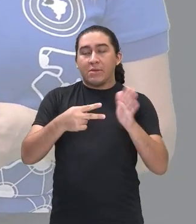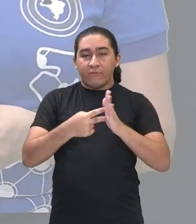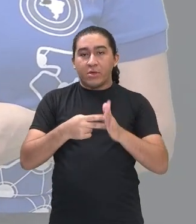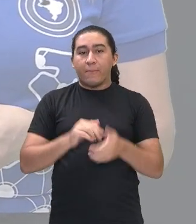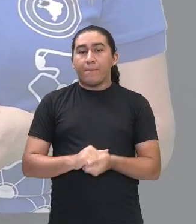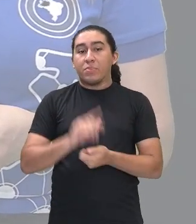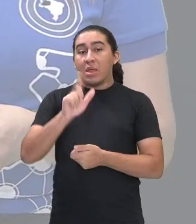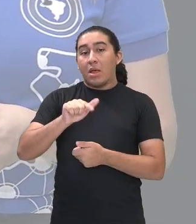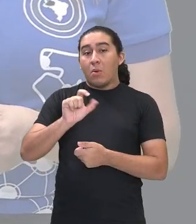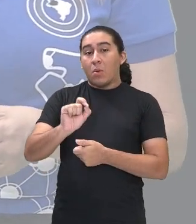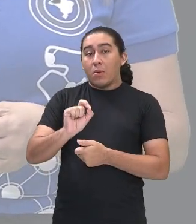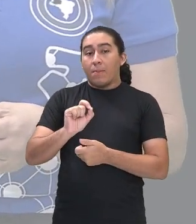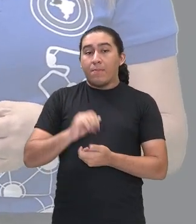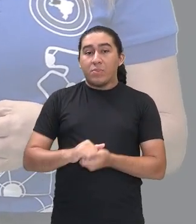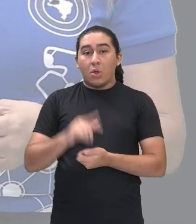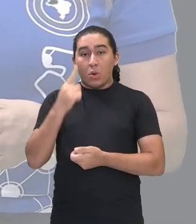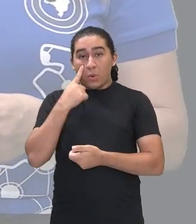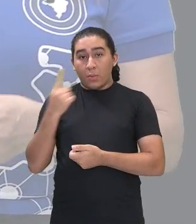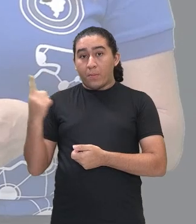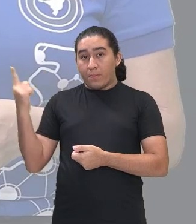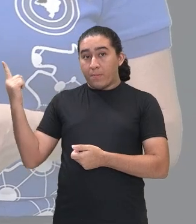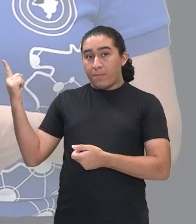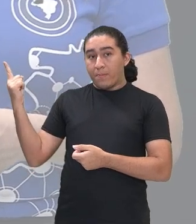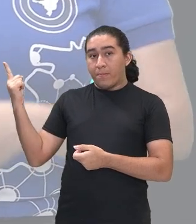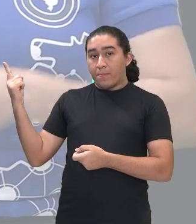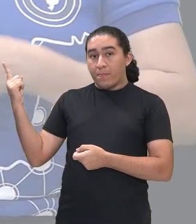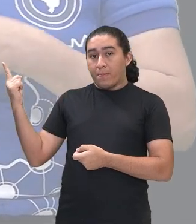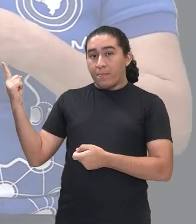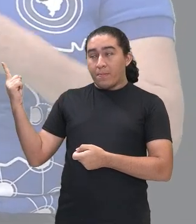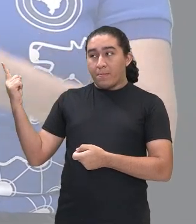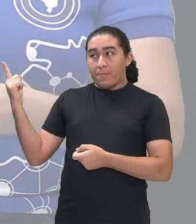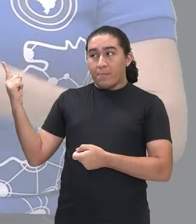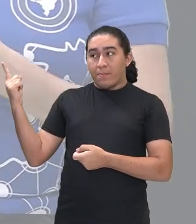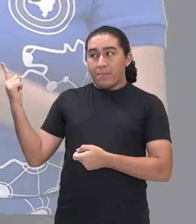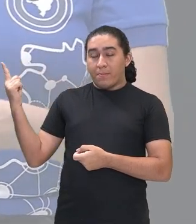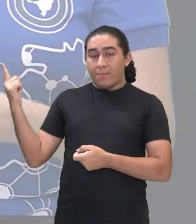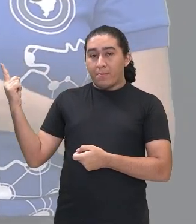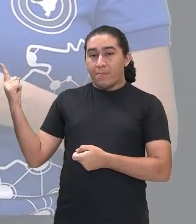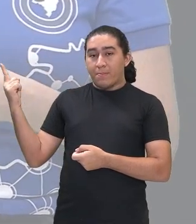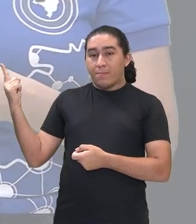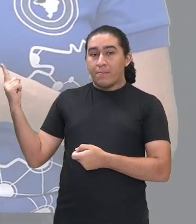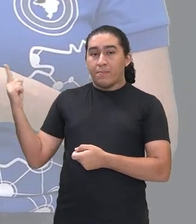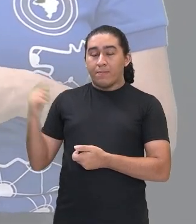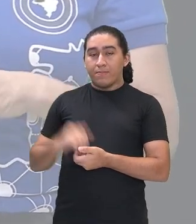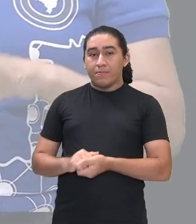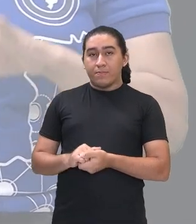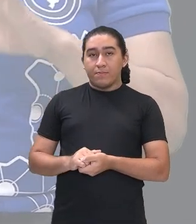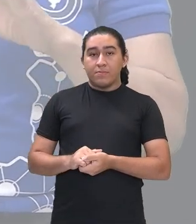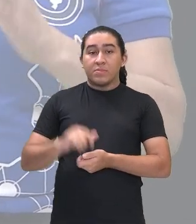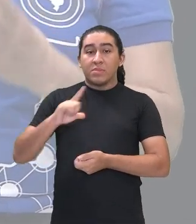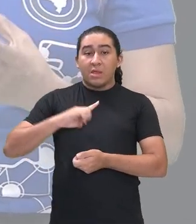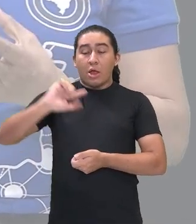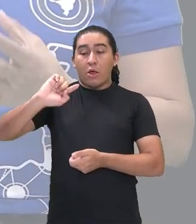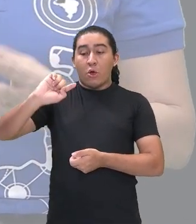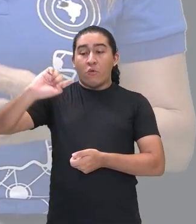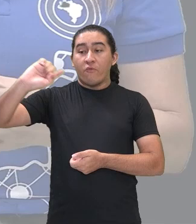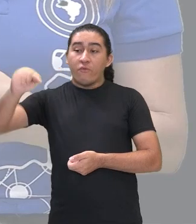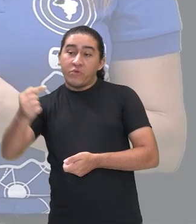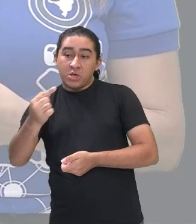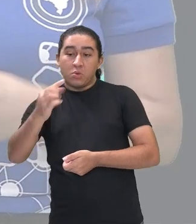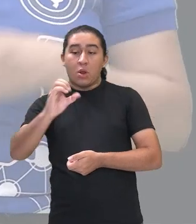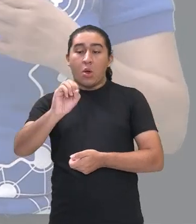ou melhor, vírgula, ou melhor. Aí você vai explicar com outras palavras, porque você